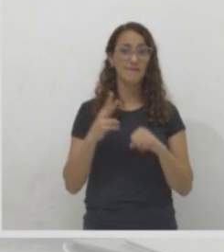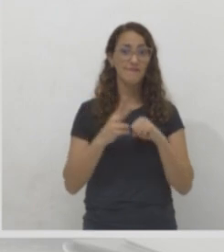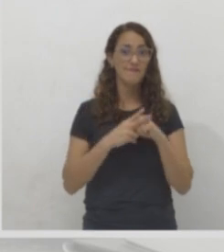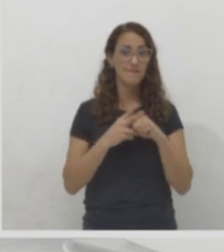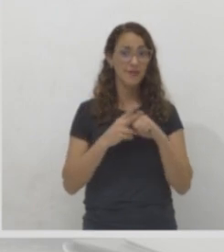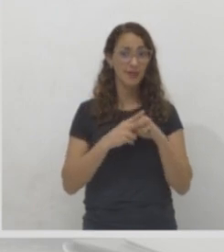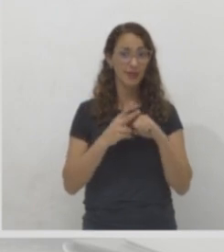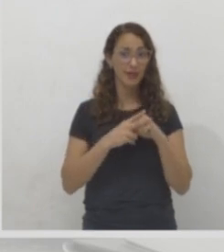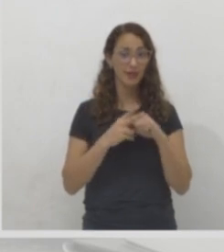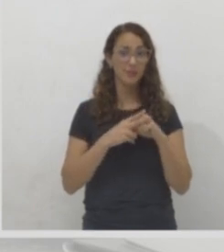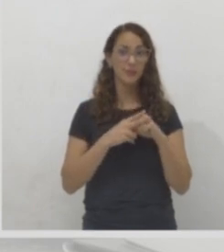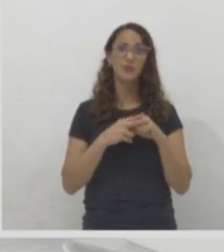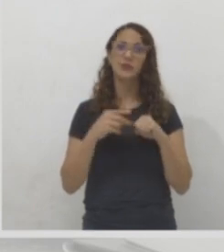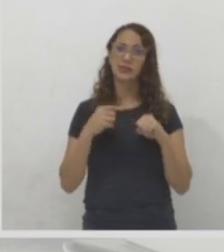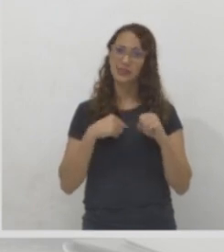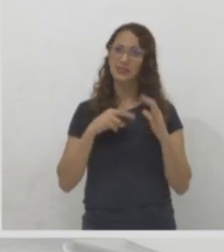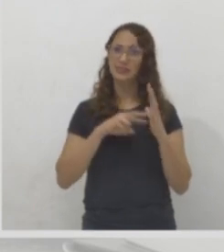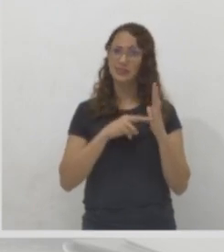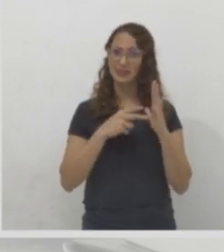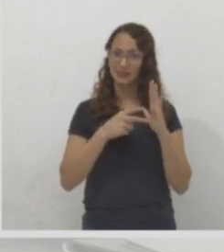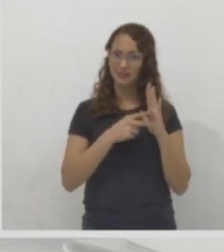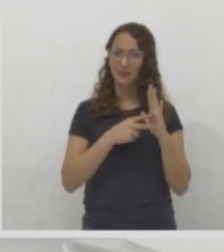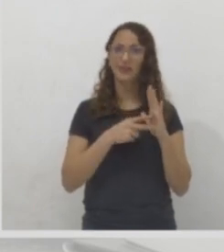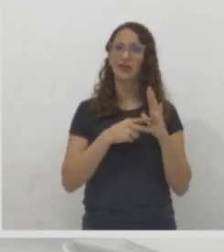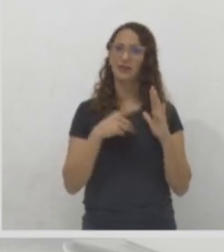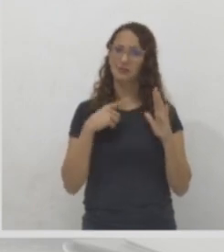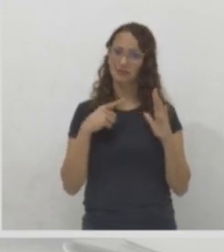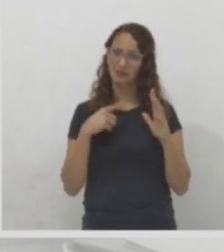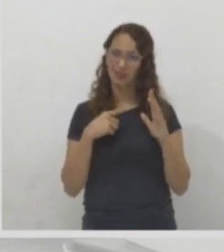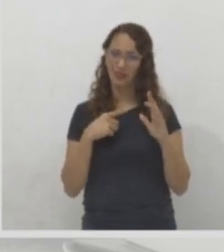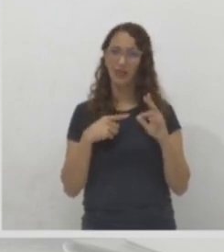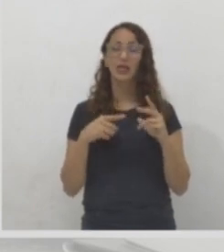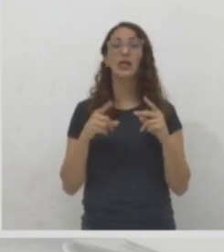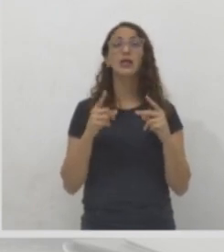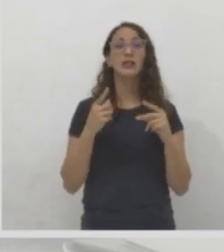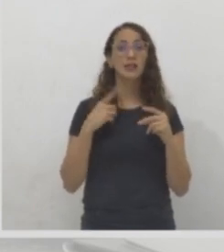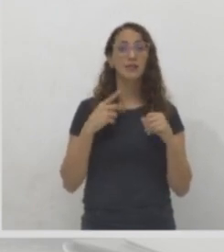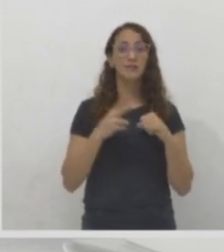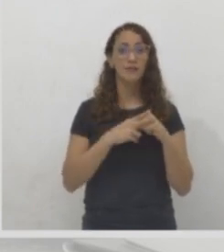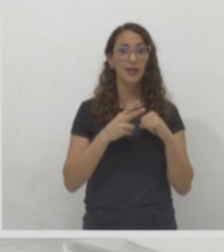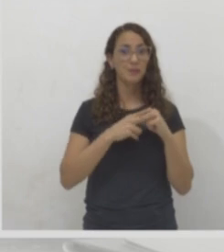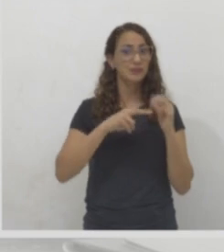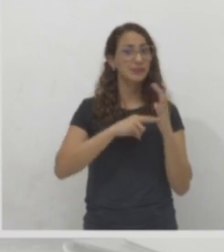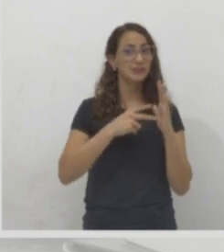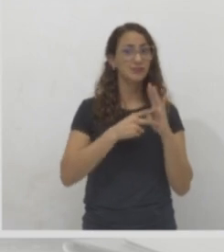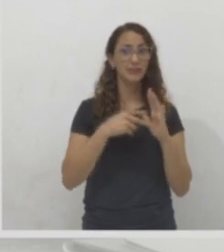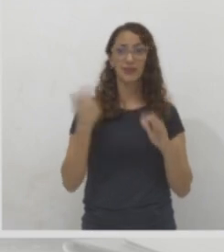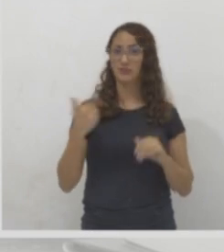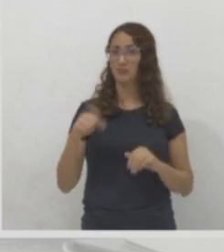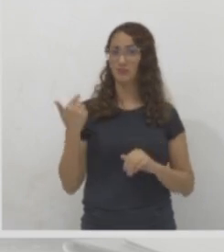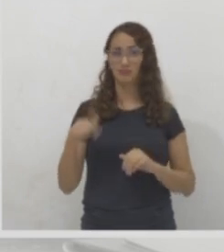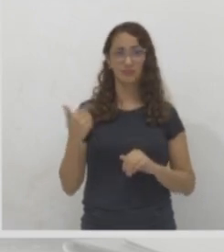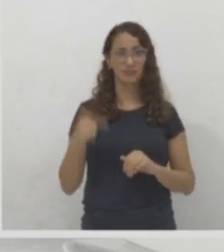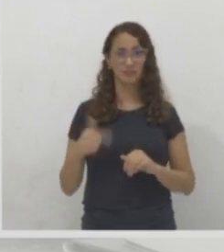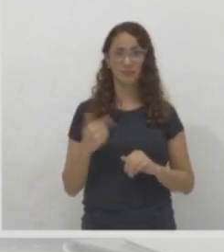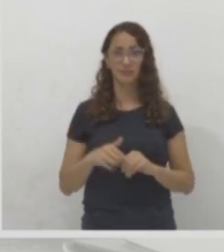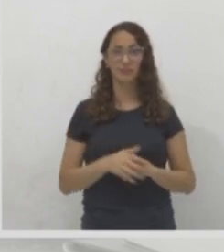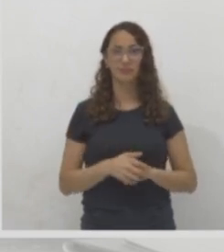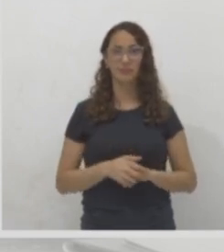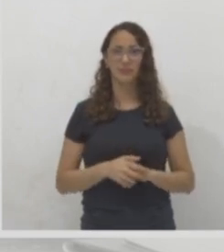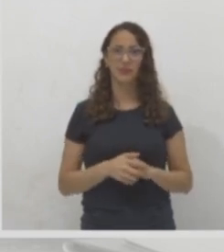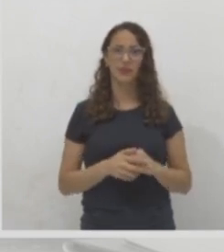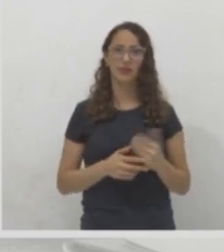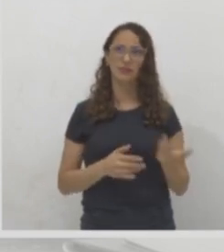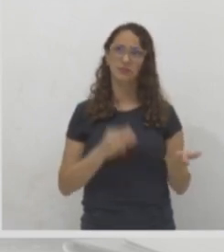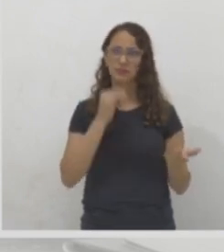um significado e temos verbos que não têm um significado, certo? Esses verbos que não apresentam um